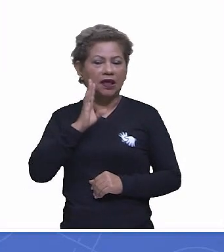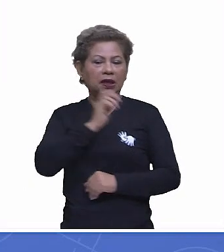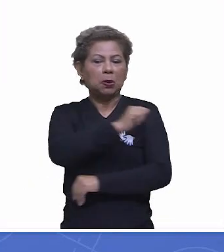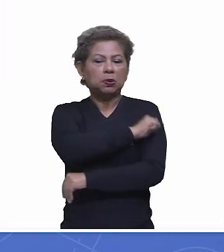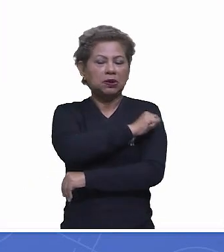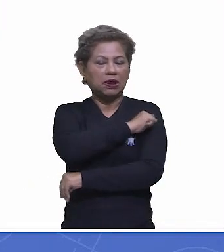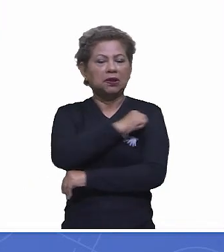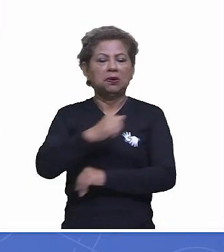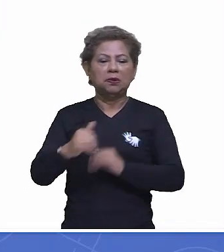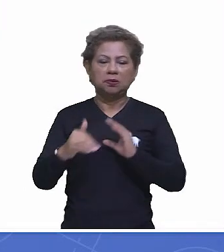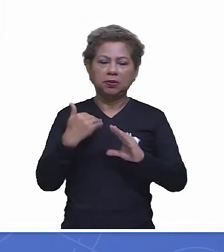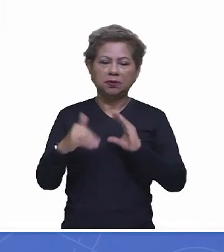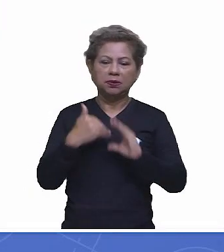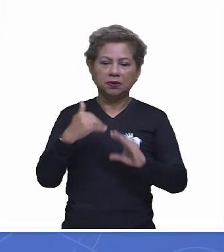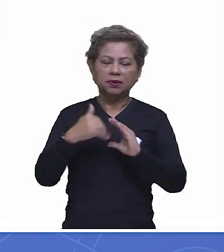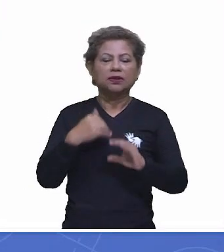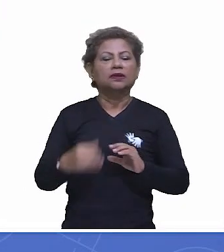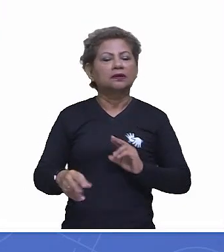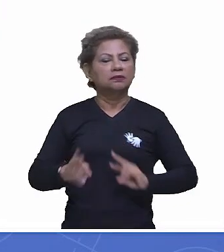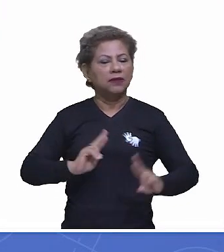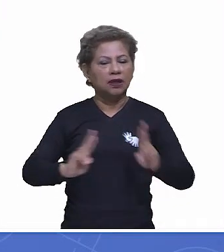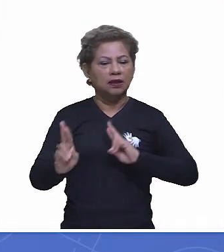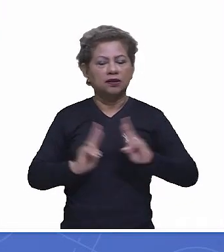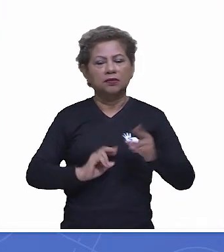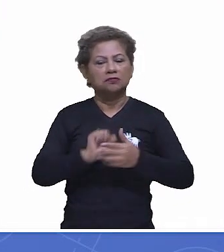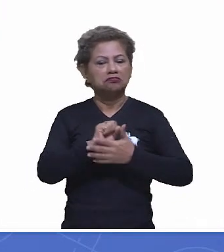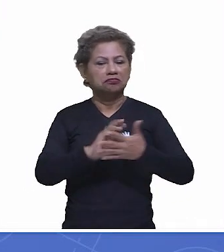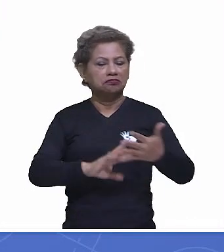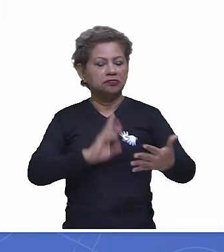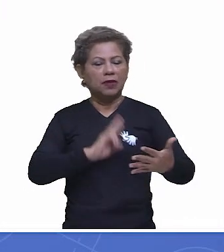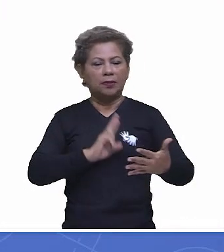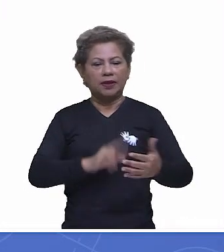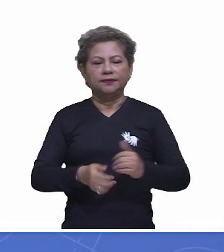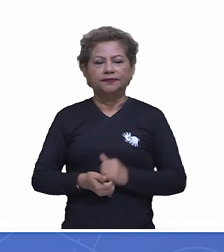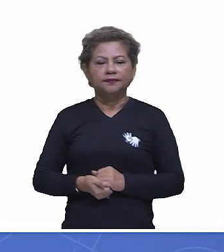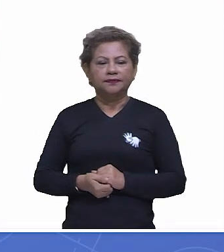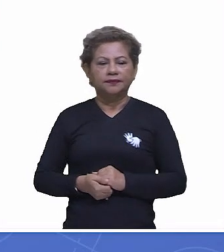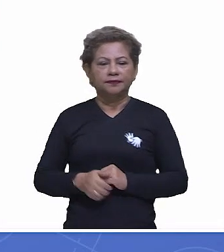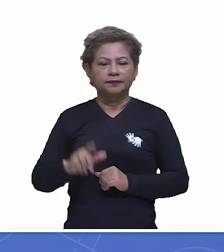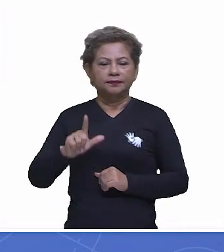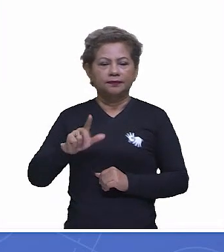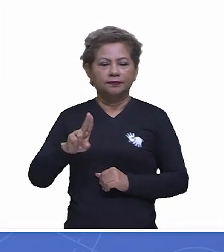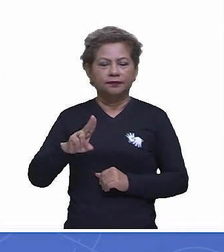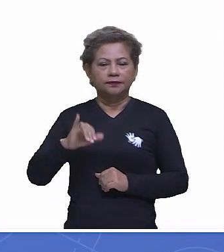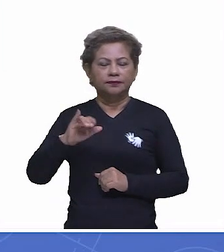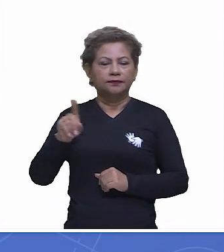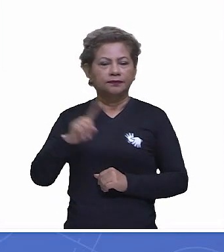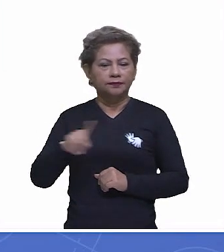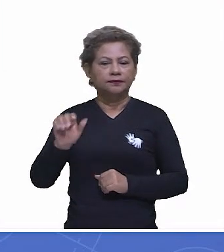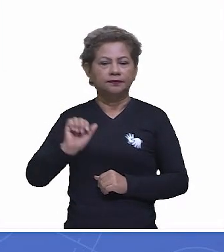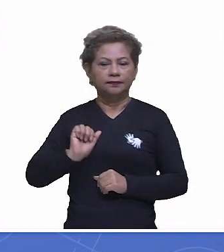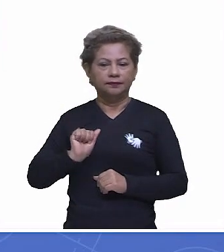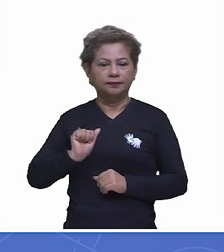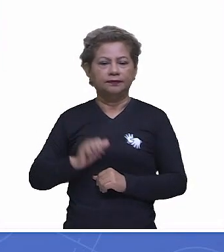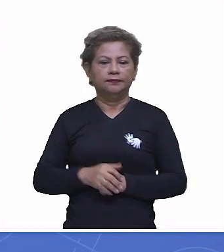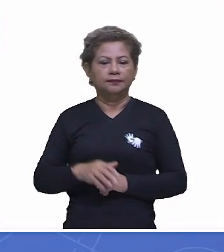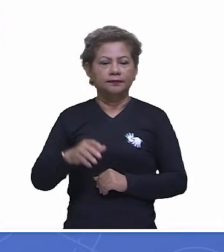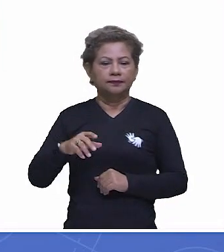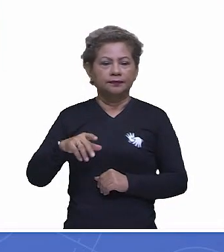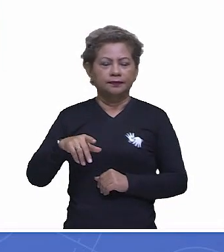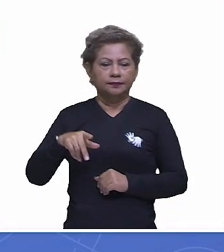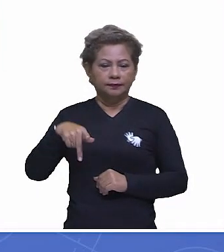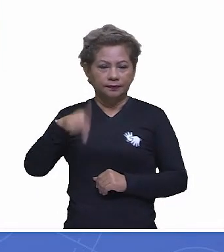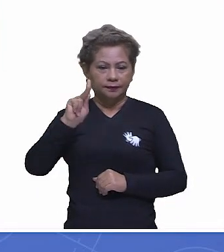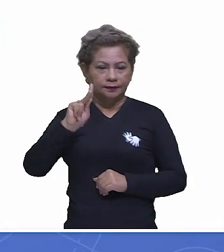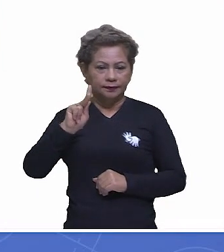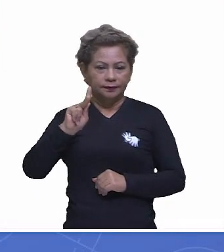aí as respostas. O Luiz Felipe apostando que é a letra A. A Kathleen, né, da